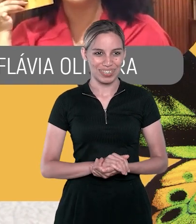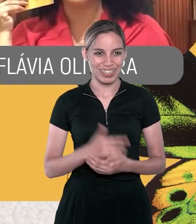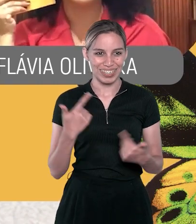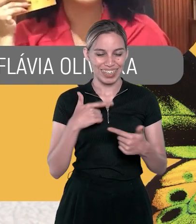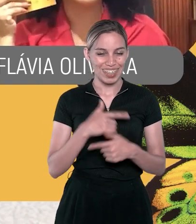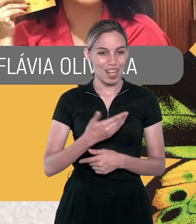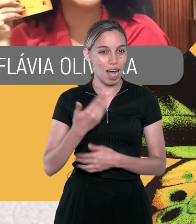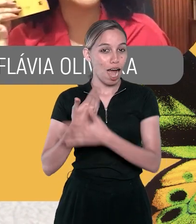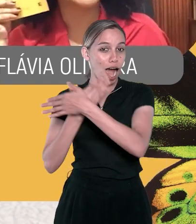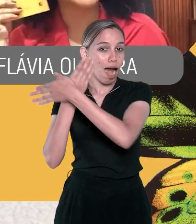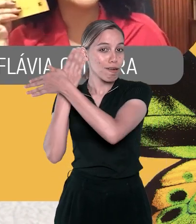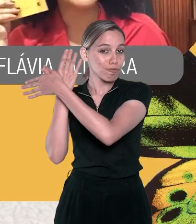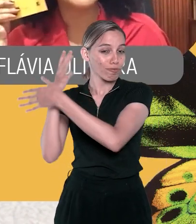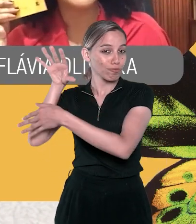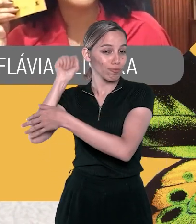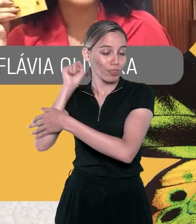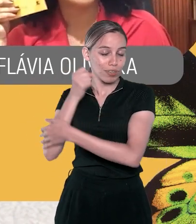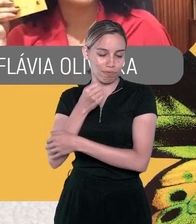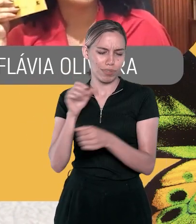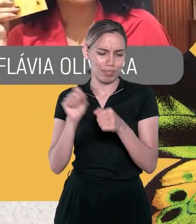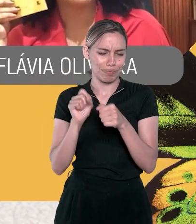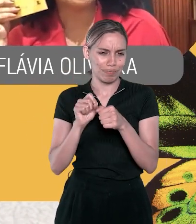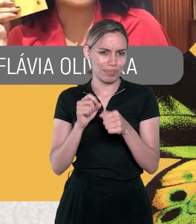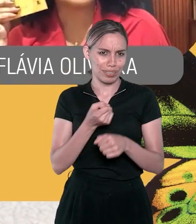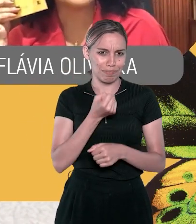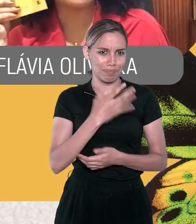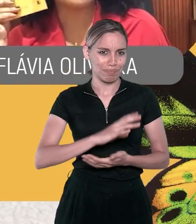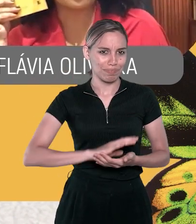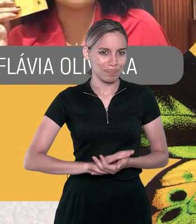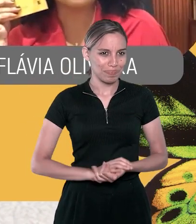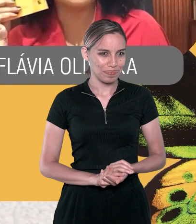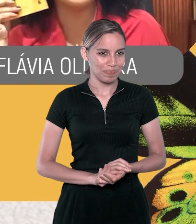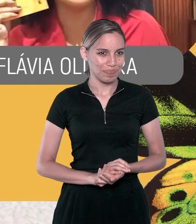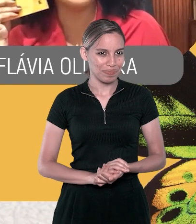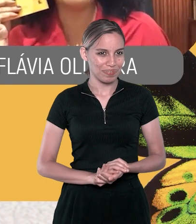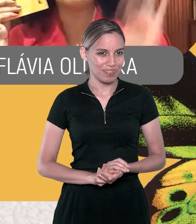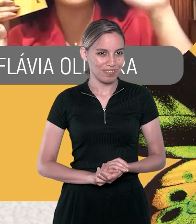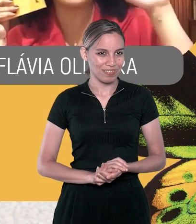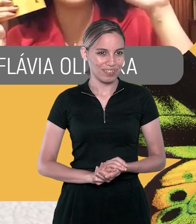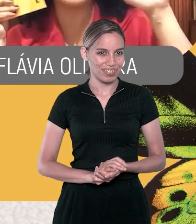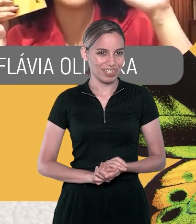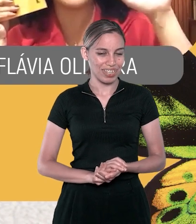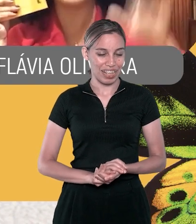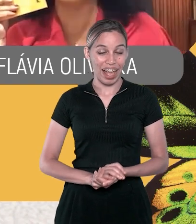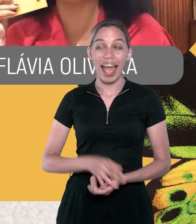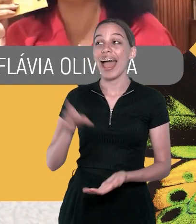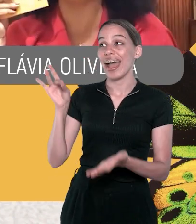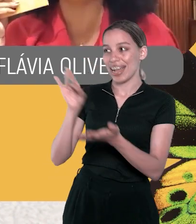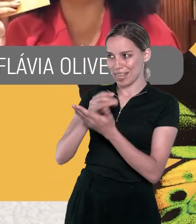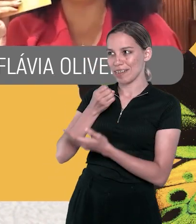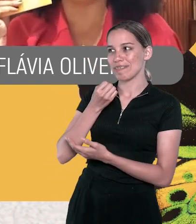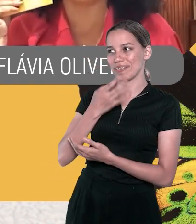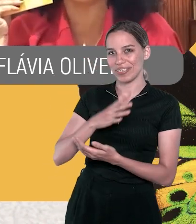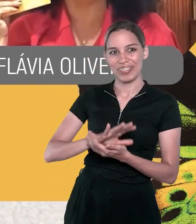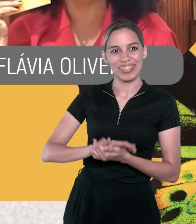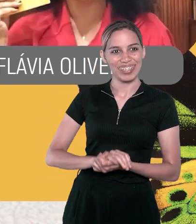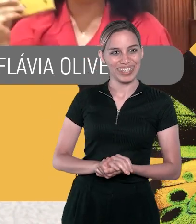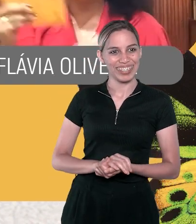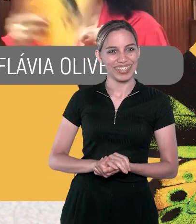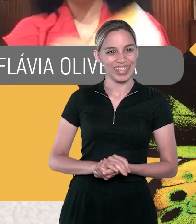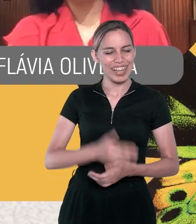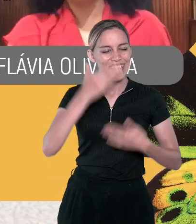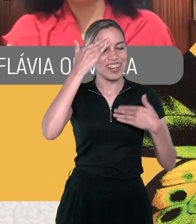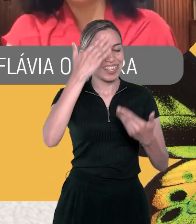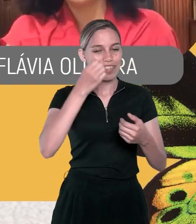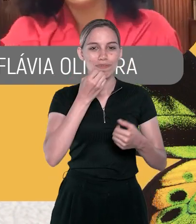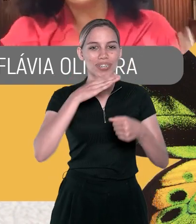Ouvir borboletas faz bem, né? Diz o velho. Nossa, e como? Eparreu, Iá. Muito obrigado, gente.